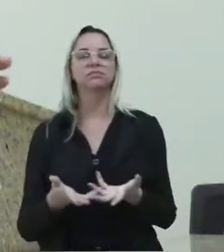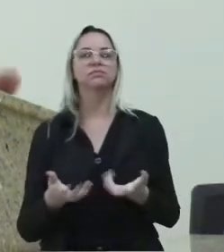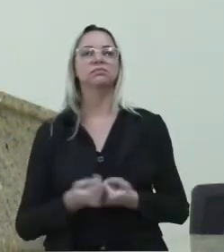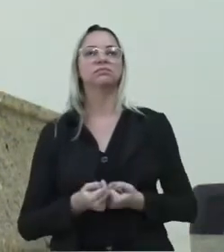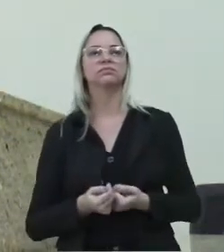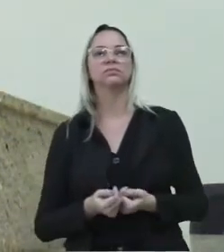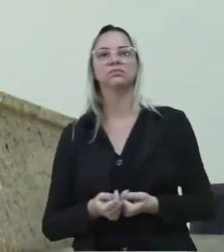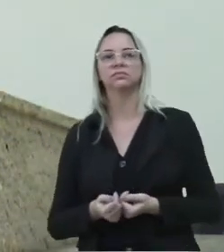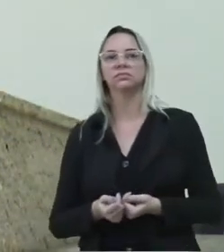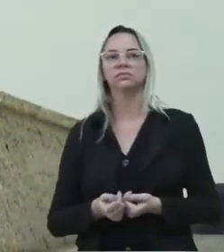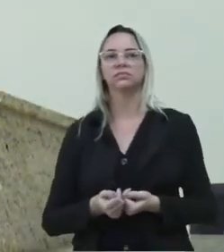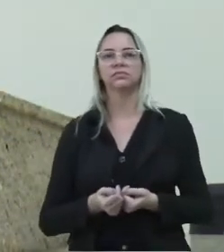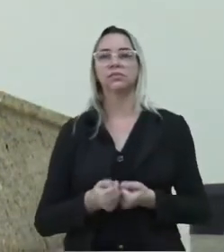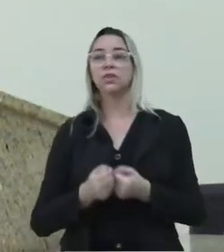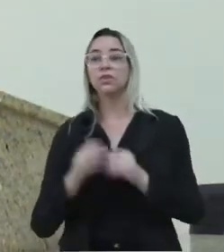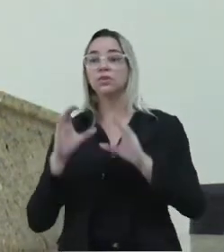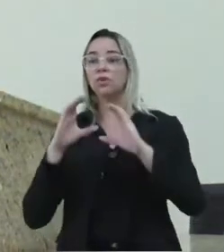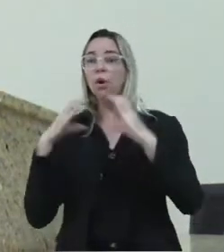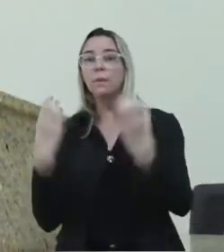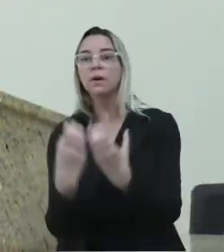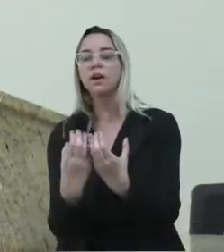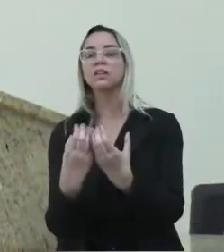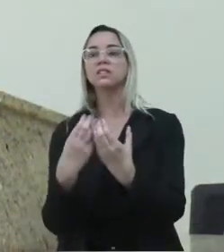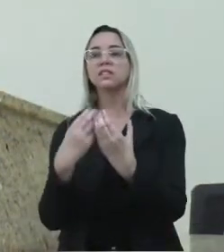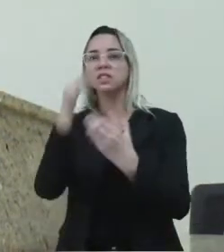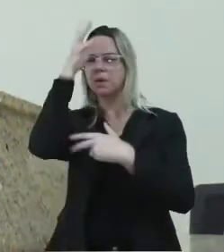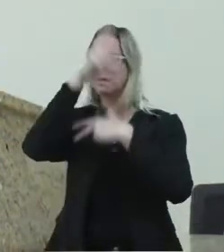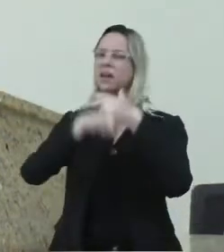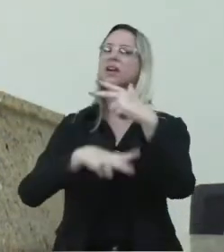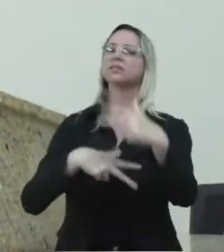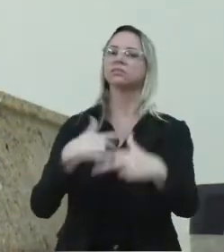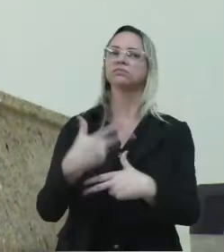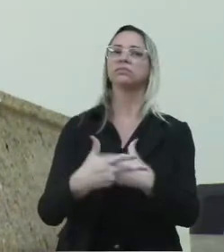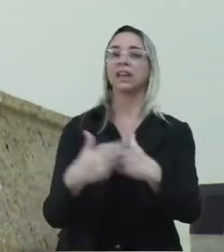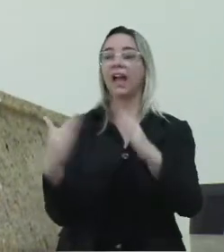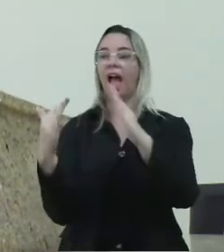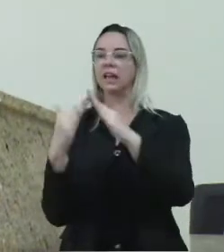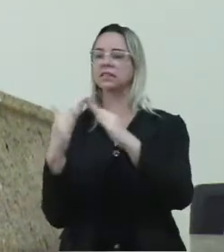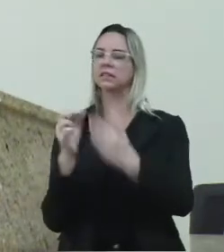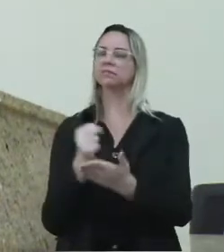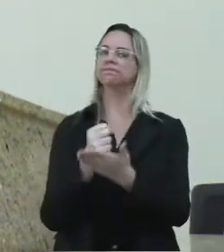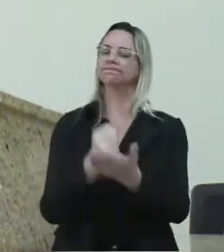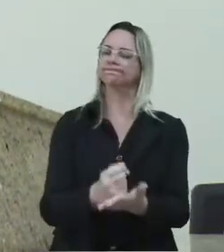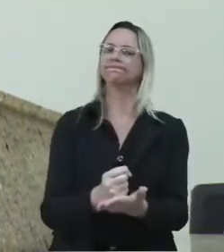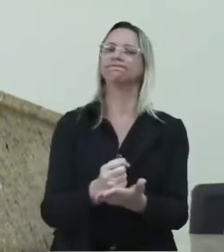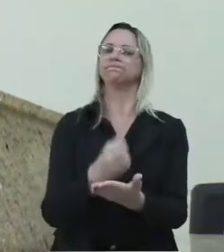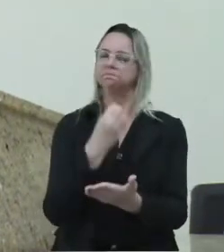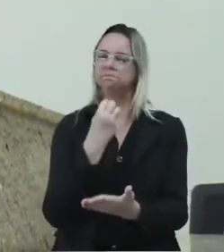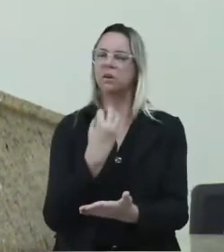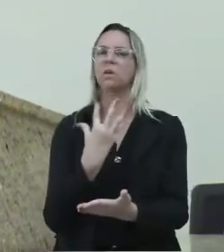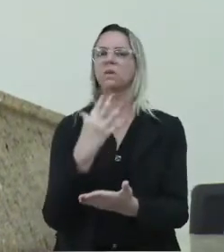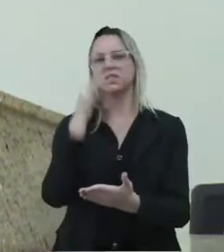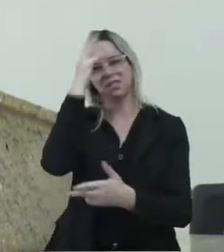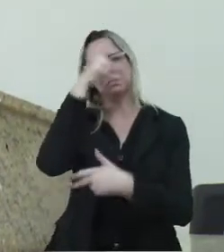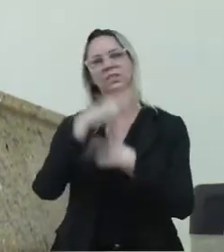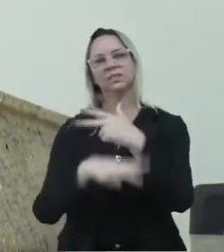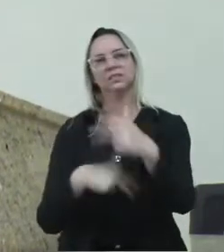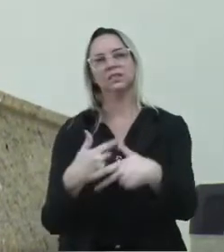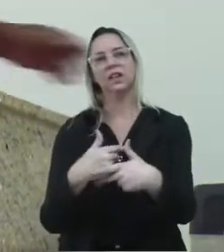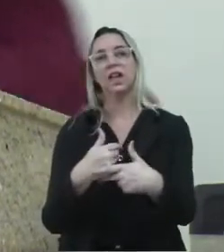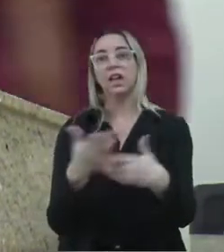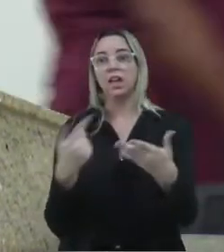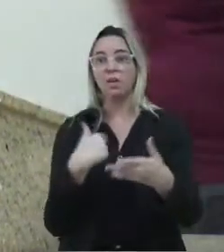muito para a comunidade de São Bento, para todos nós, caso precise da casa de apoio, né? E até convido a Vossa Excelência para fazer uma